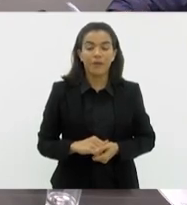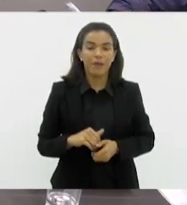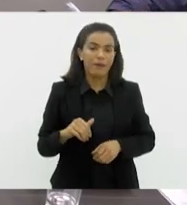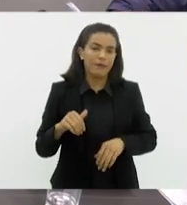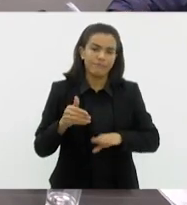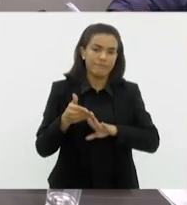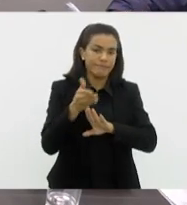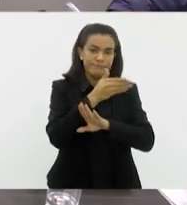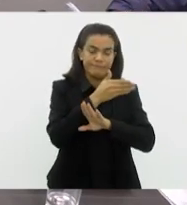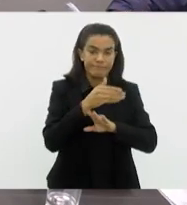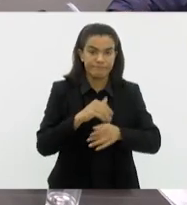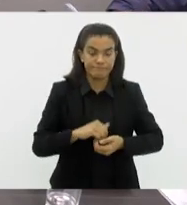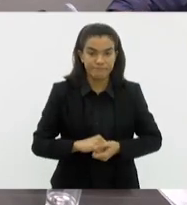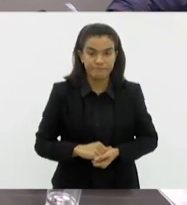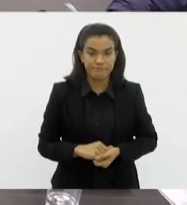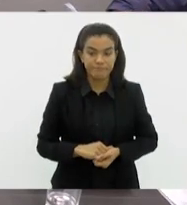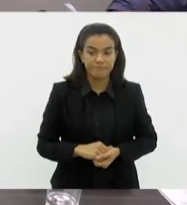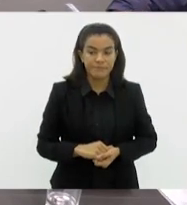antigo.